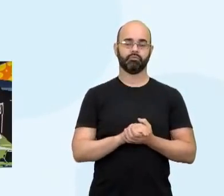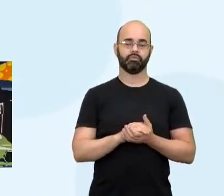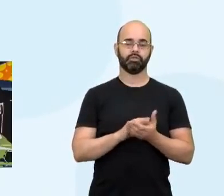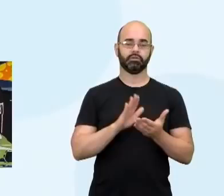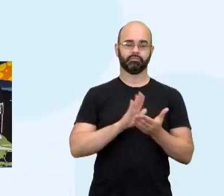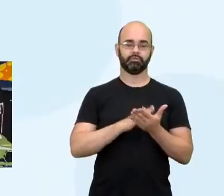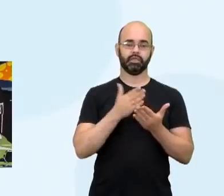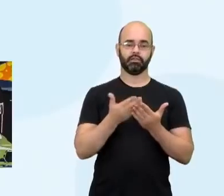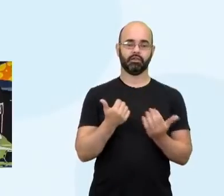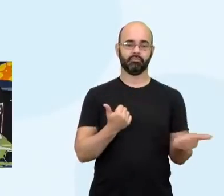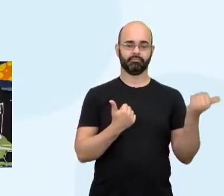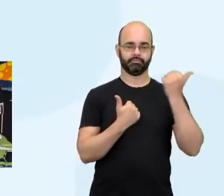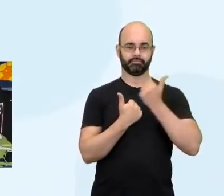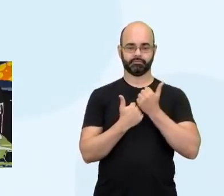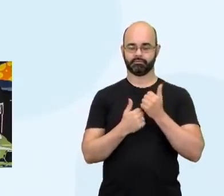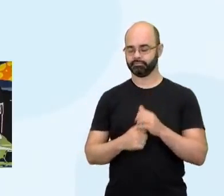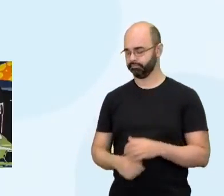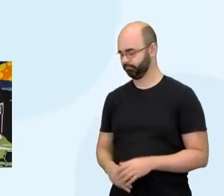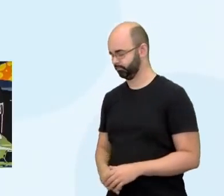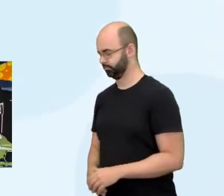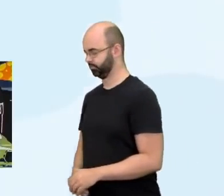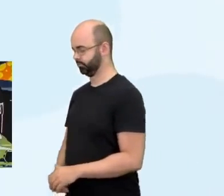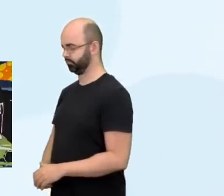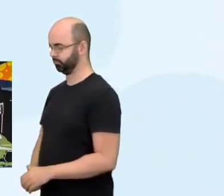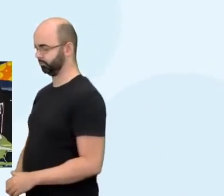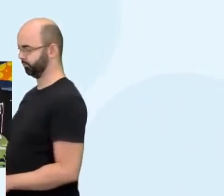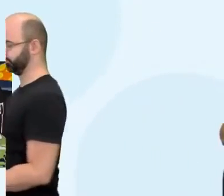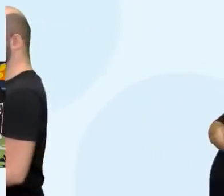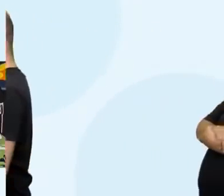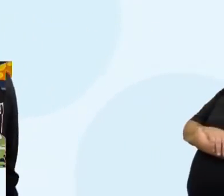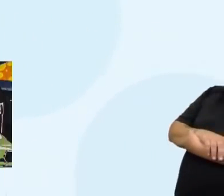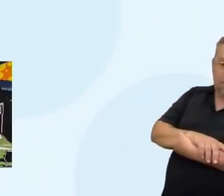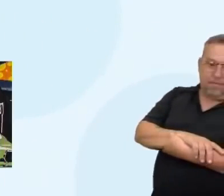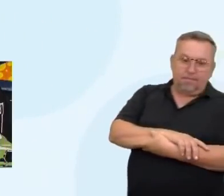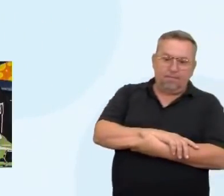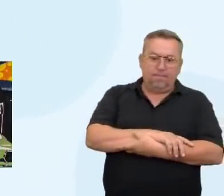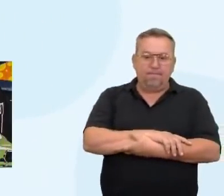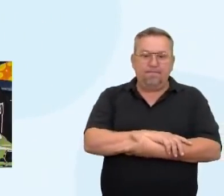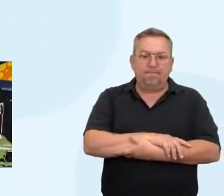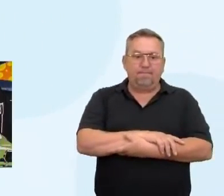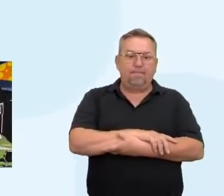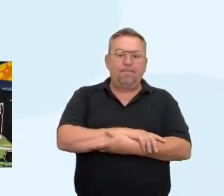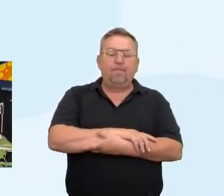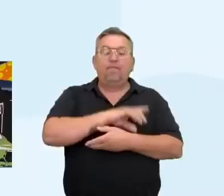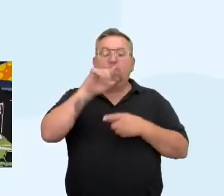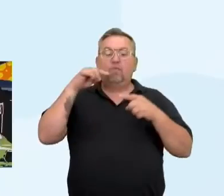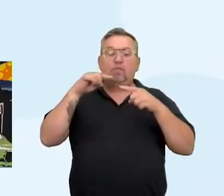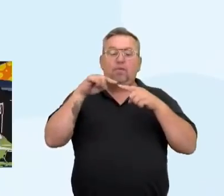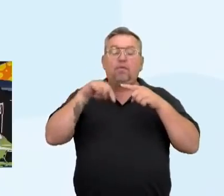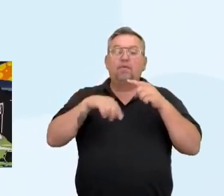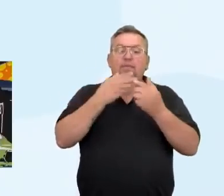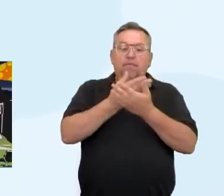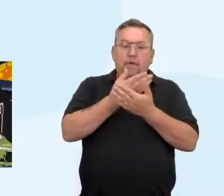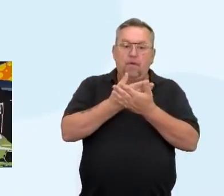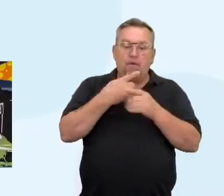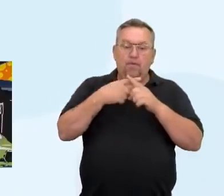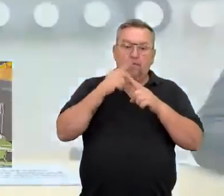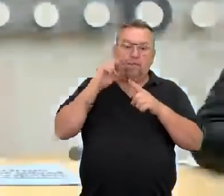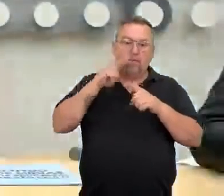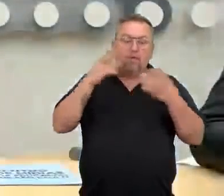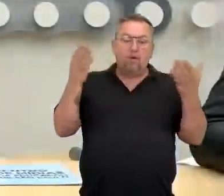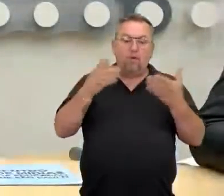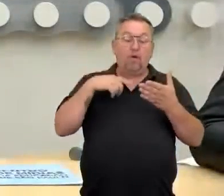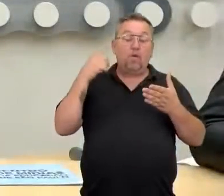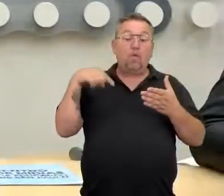sobre pichação. Por quê? O objetivo dessa aula é pensarmos, né, que na culminância, vamos assim dizer, sexta-feira, será o